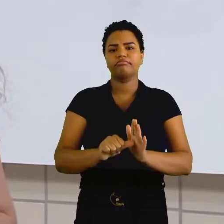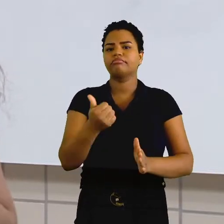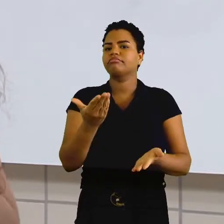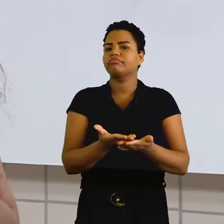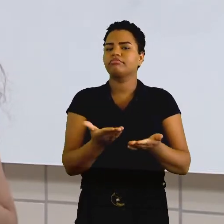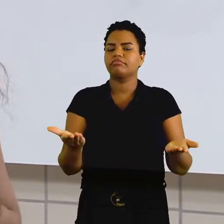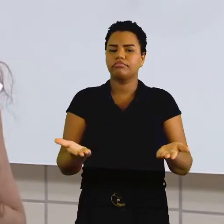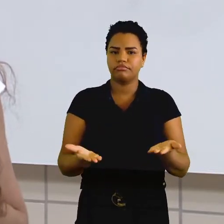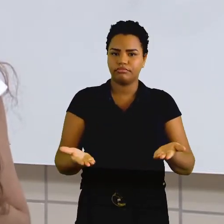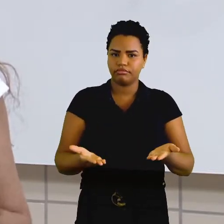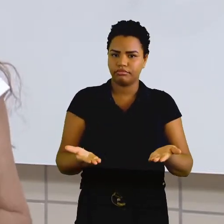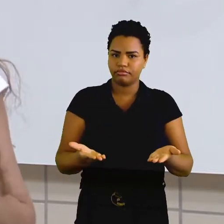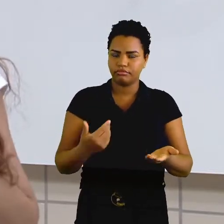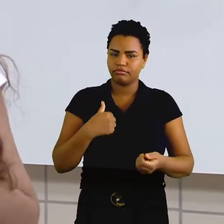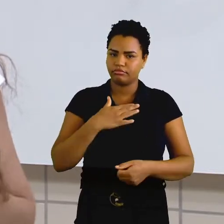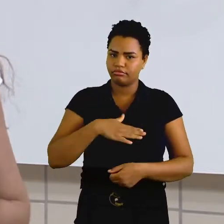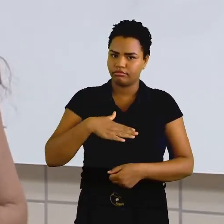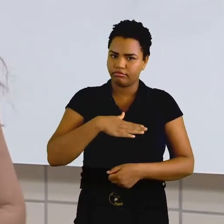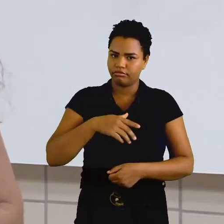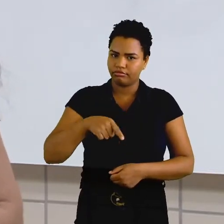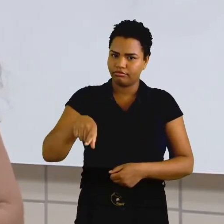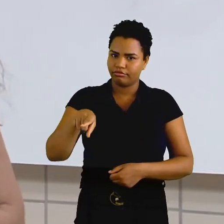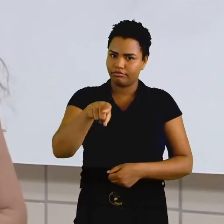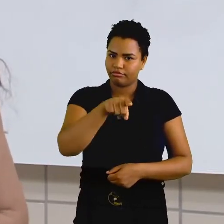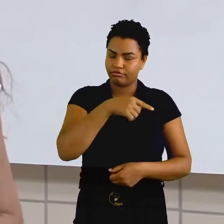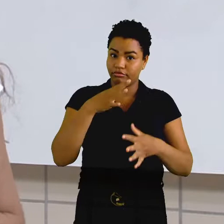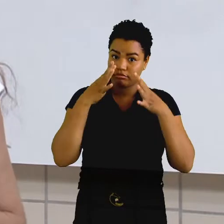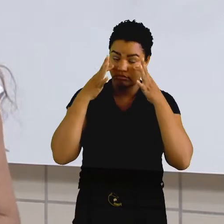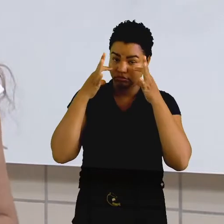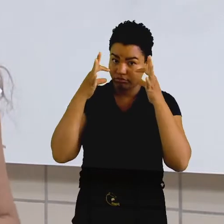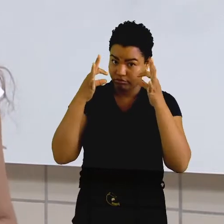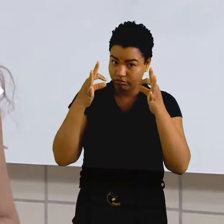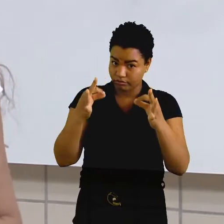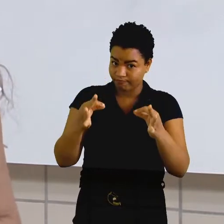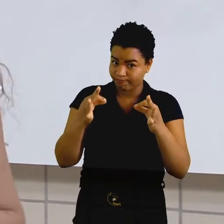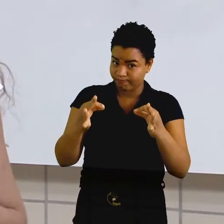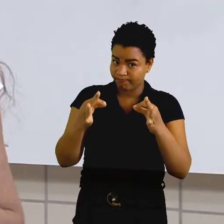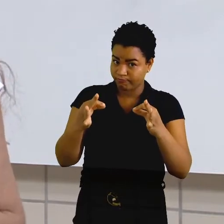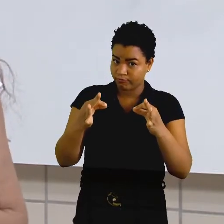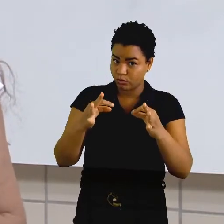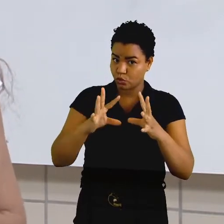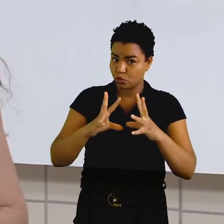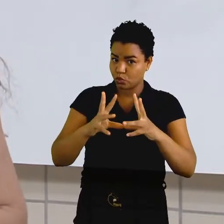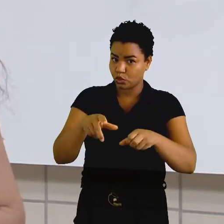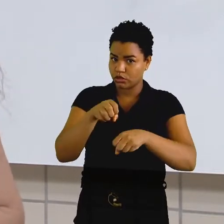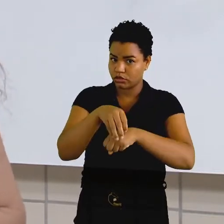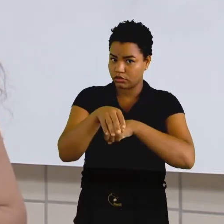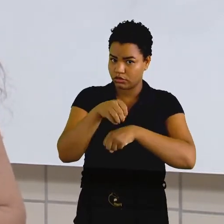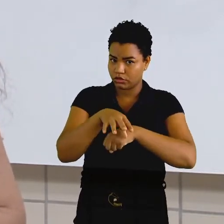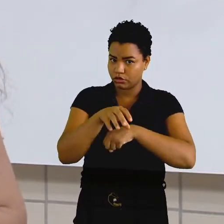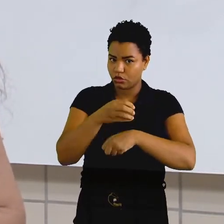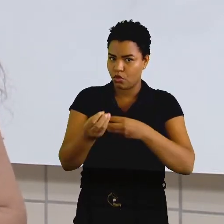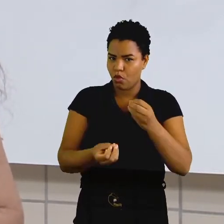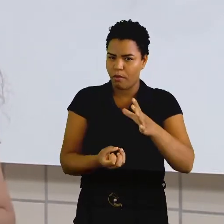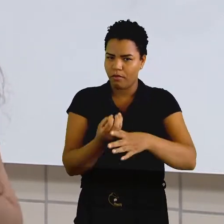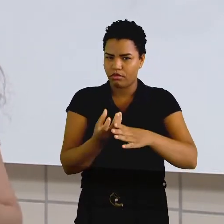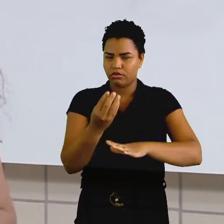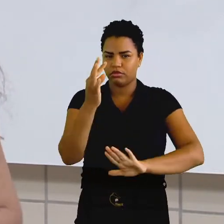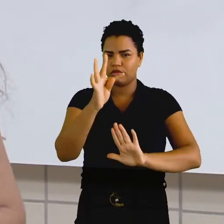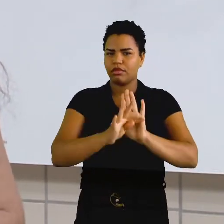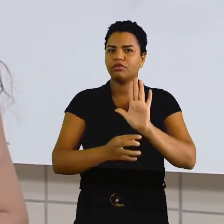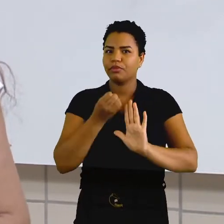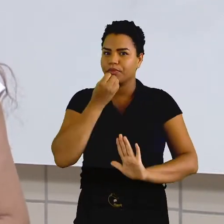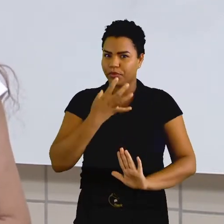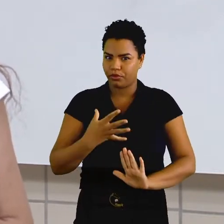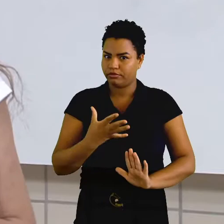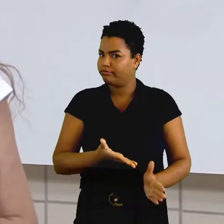hoje, eu gostaria que vocês tivessem muita atenção em todas as dicas de como produzir o bom texto. Vamos